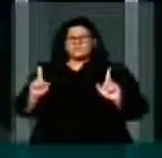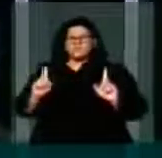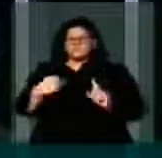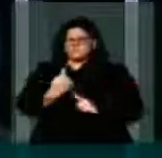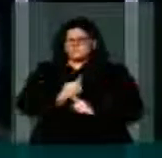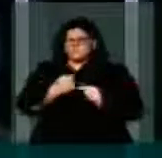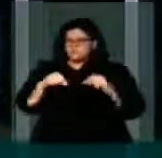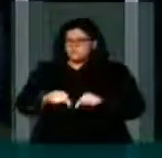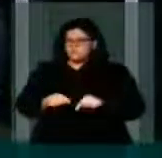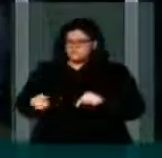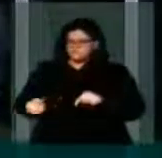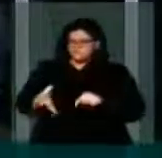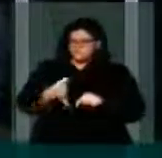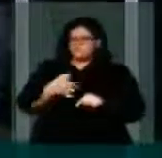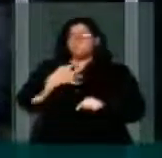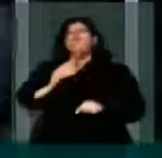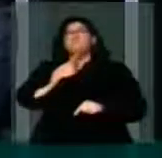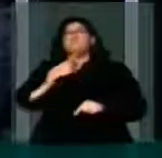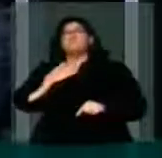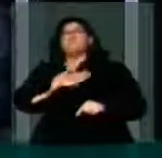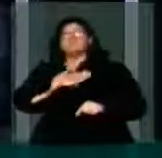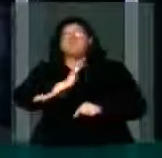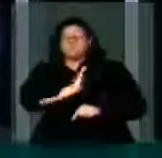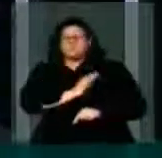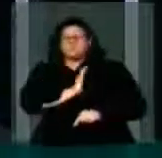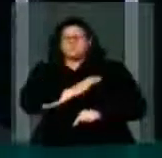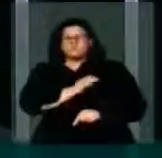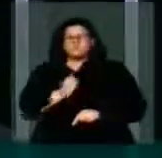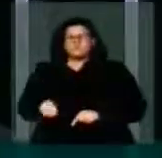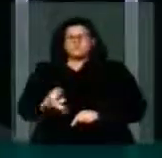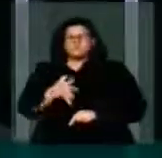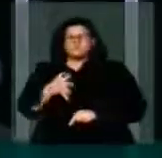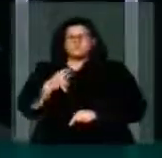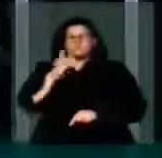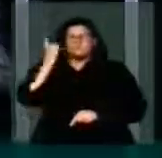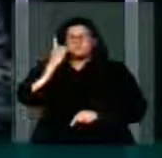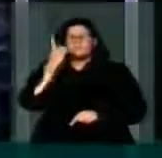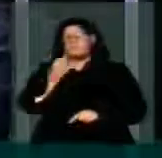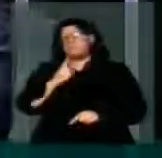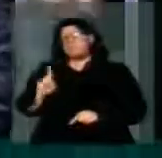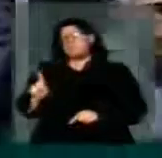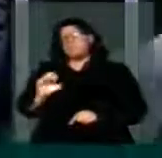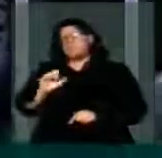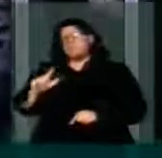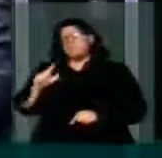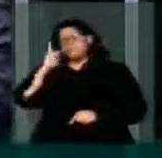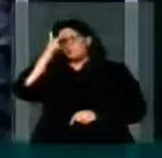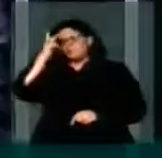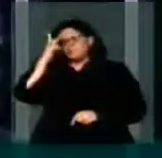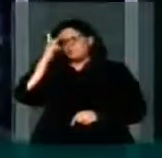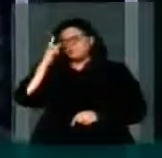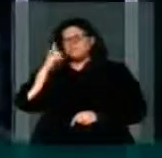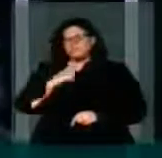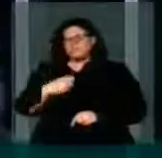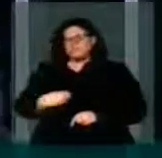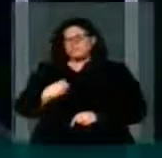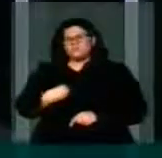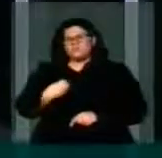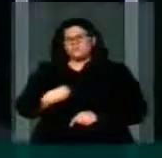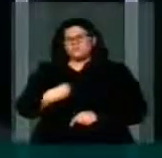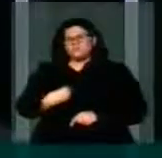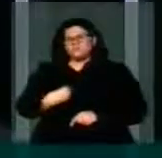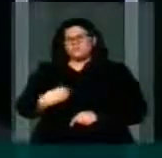sei que esse desejo não é só do coração dos deputados novos. Claro, aqueles que já estão aqui há 2, 3,